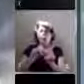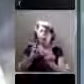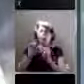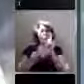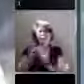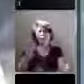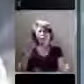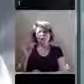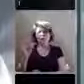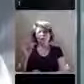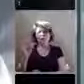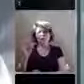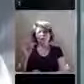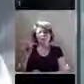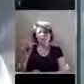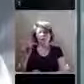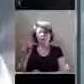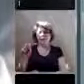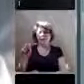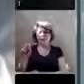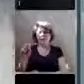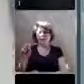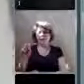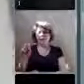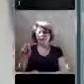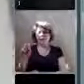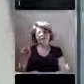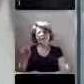né? Ok.